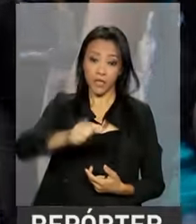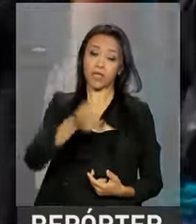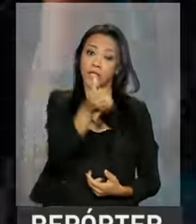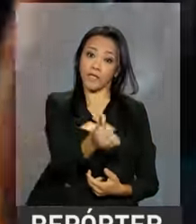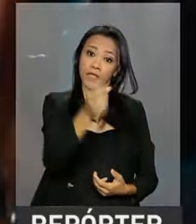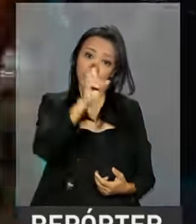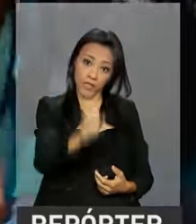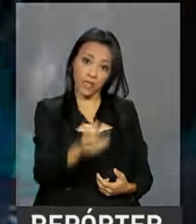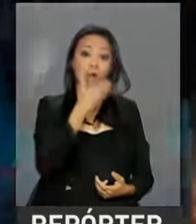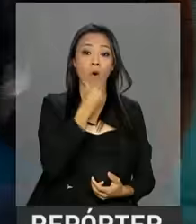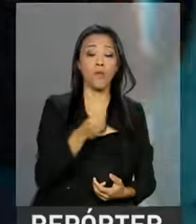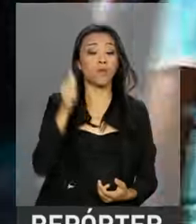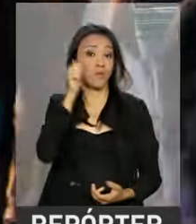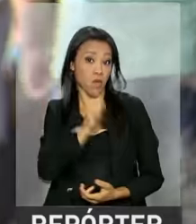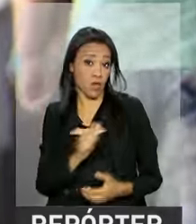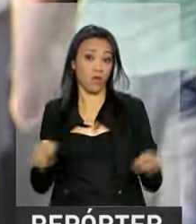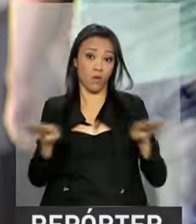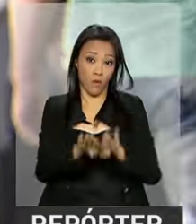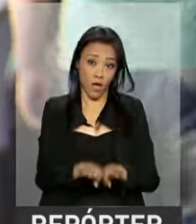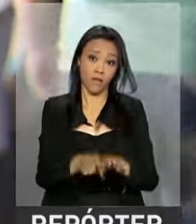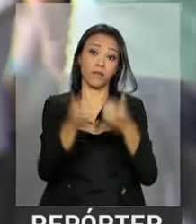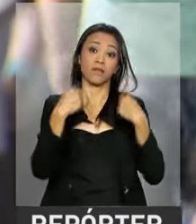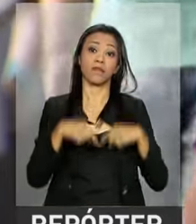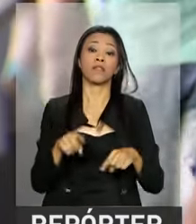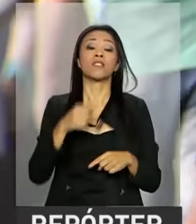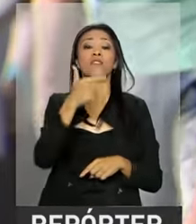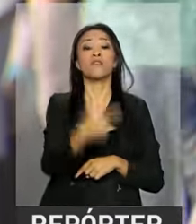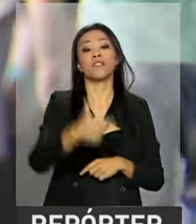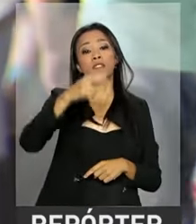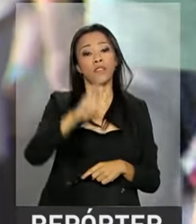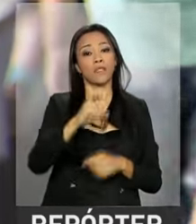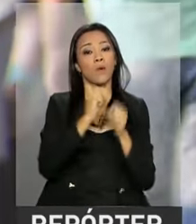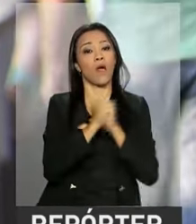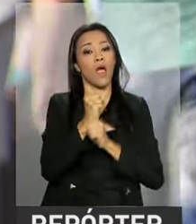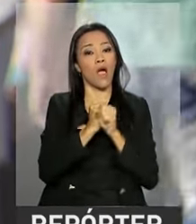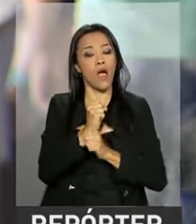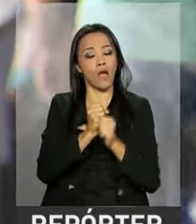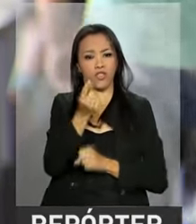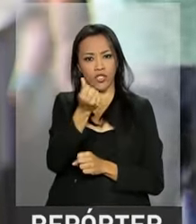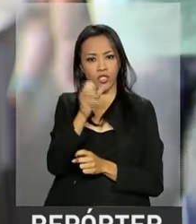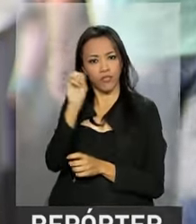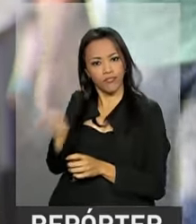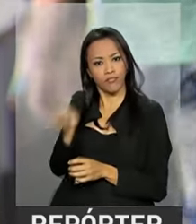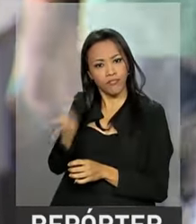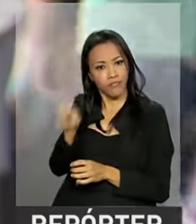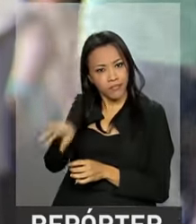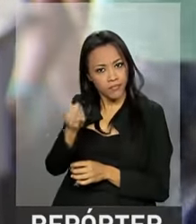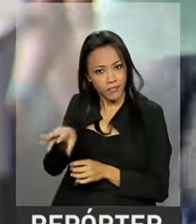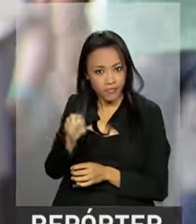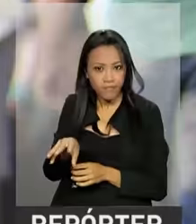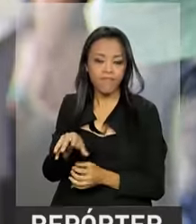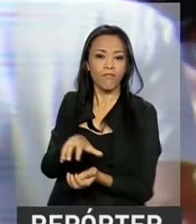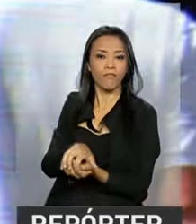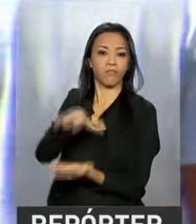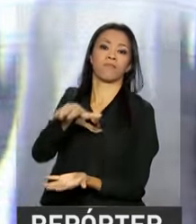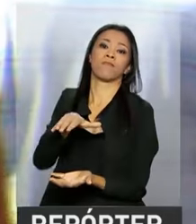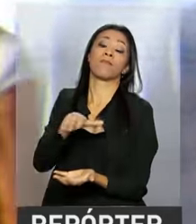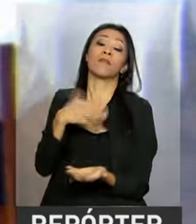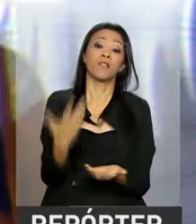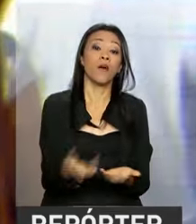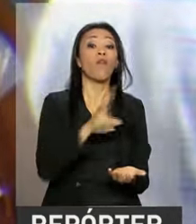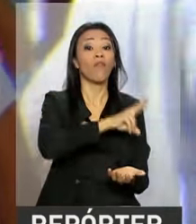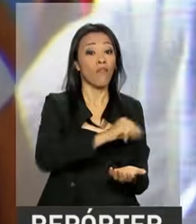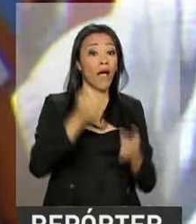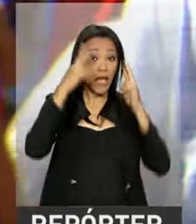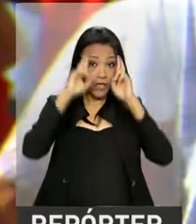anos para homens e mulheres e no mínimo 25 anos de tempo de contribuição a reforma vai respeitar